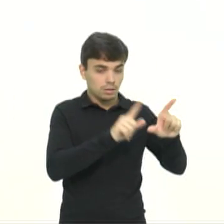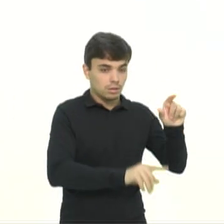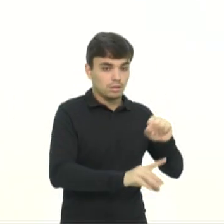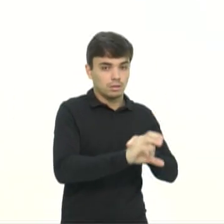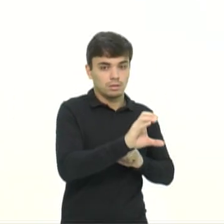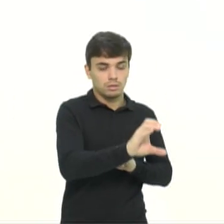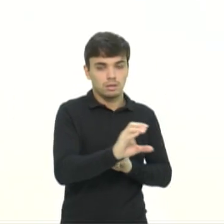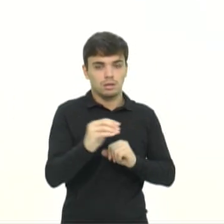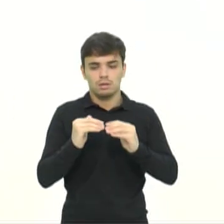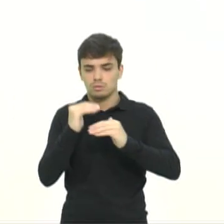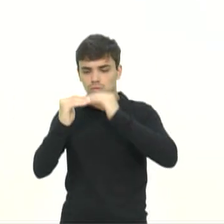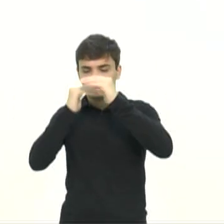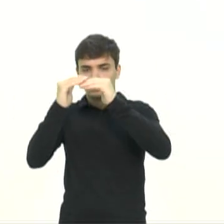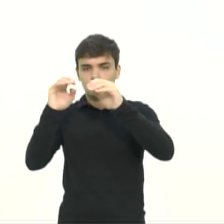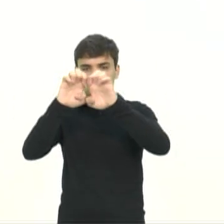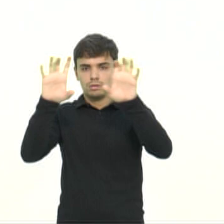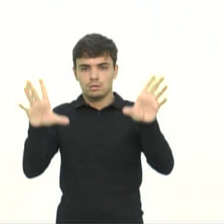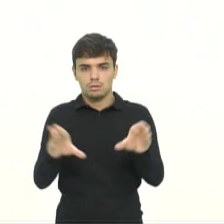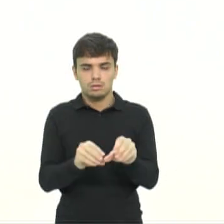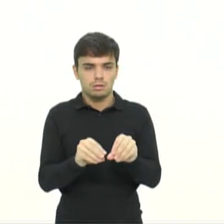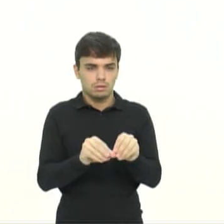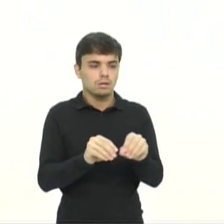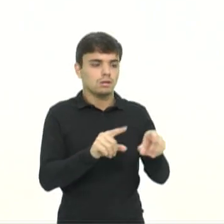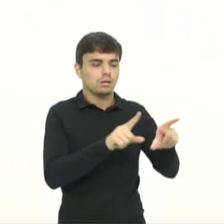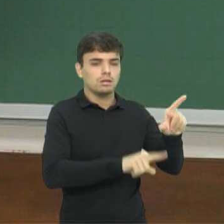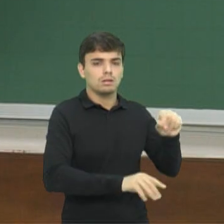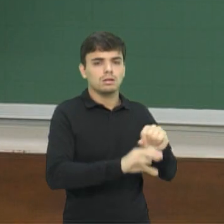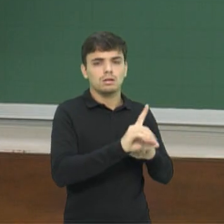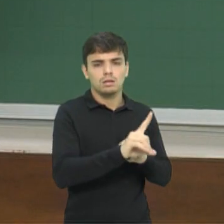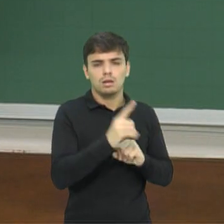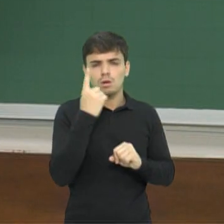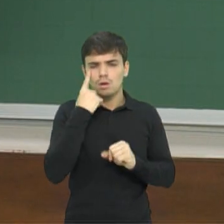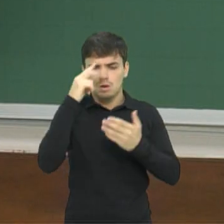D, irradiação adaptativa ou letra E, resistência ambiental.